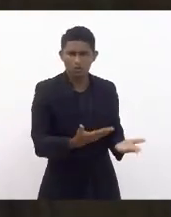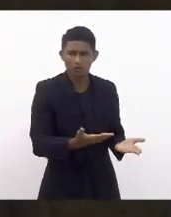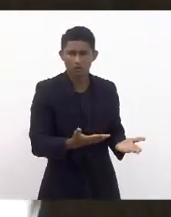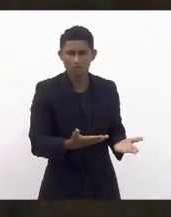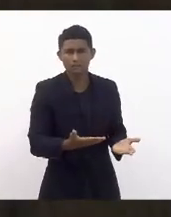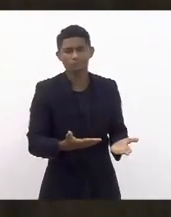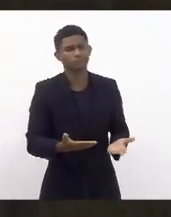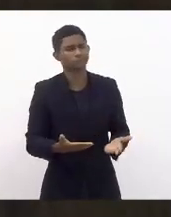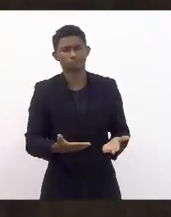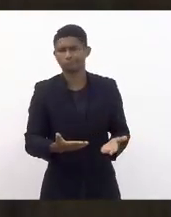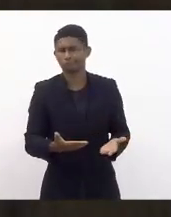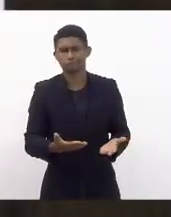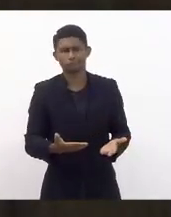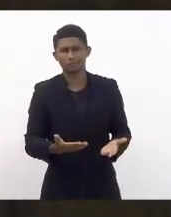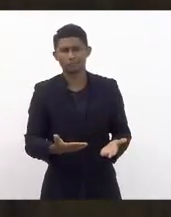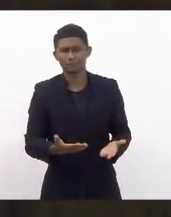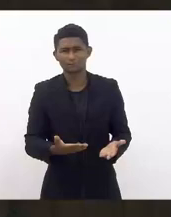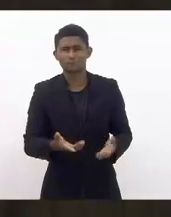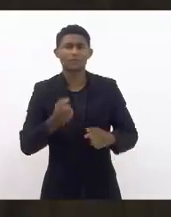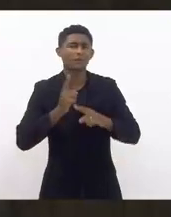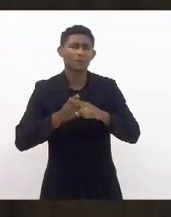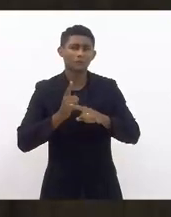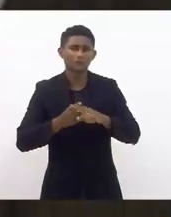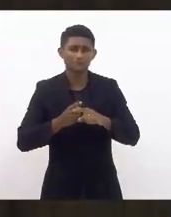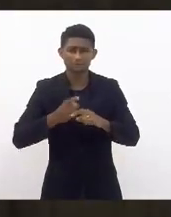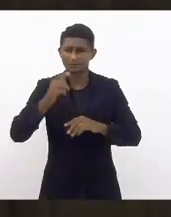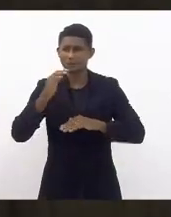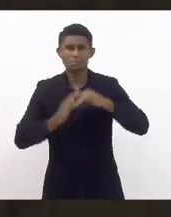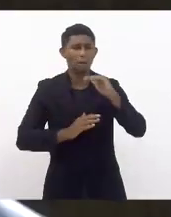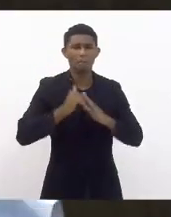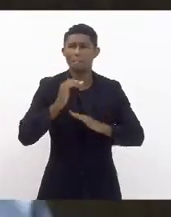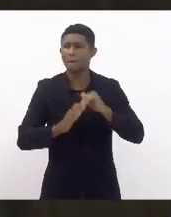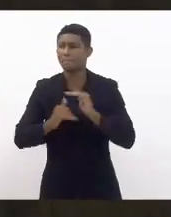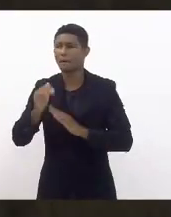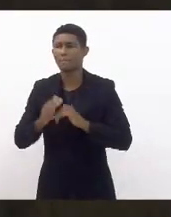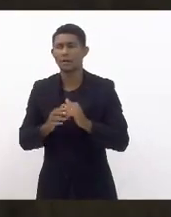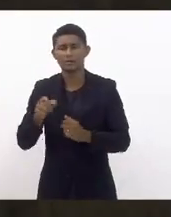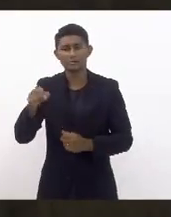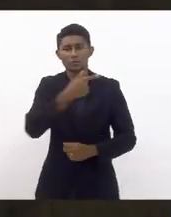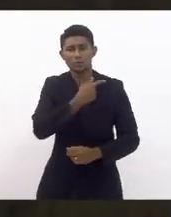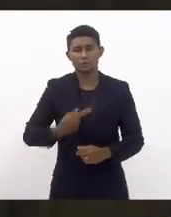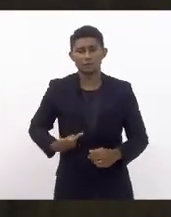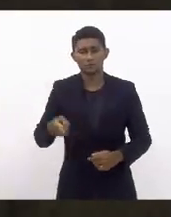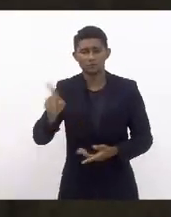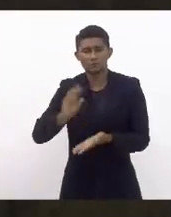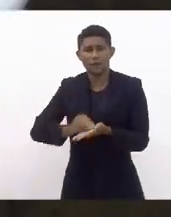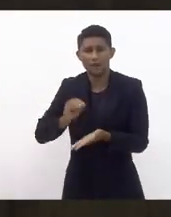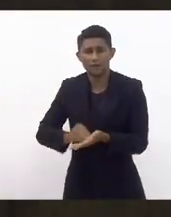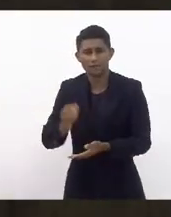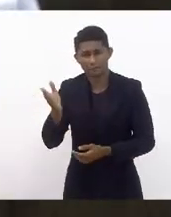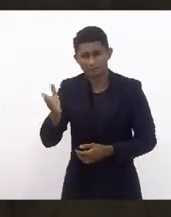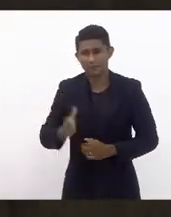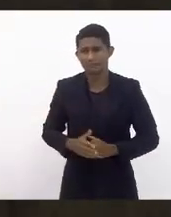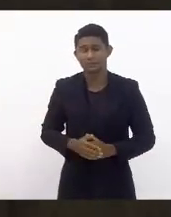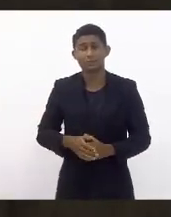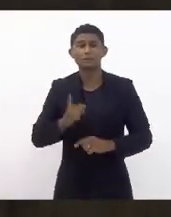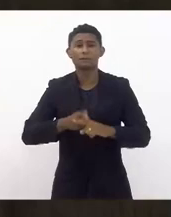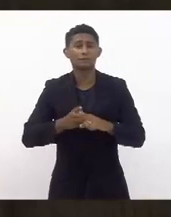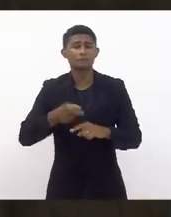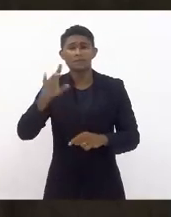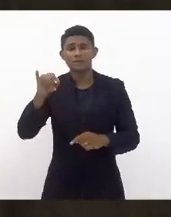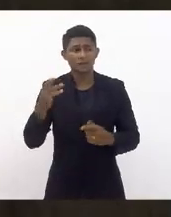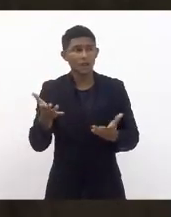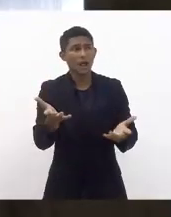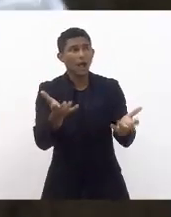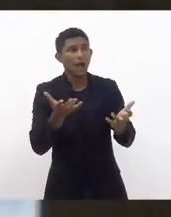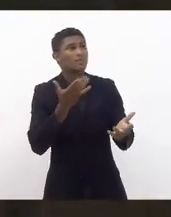sendo extinta por incompetência do próprio governador. Se ele quisesse, ele